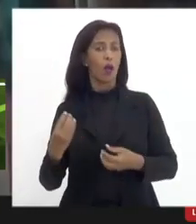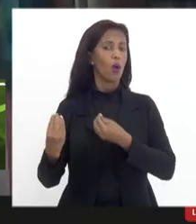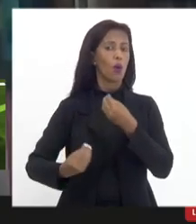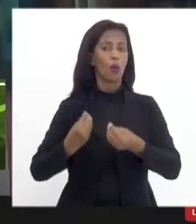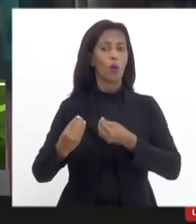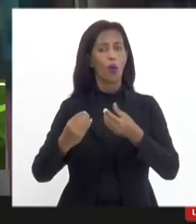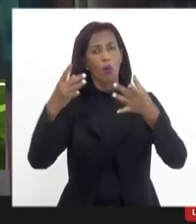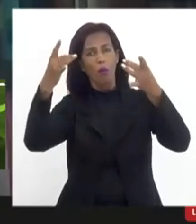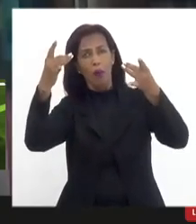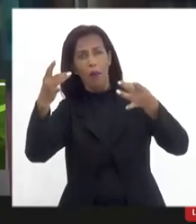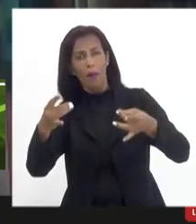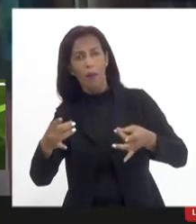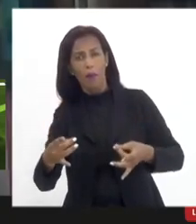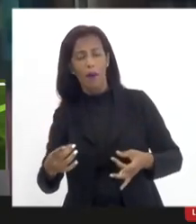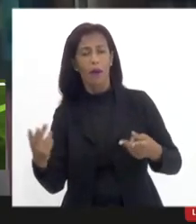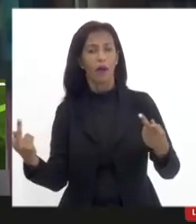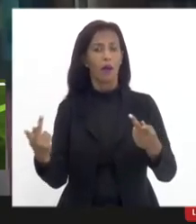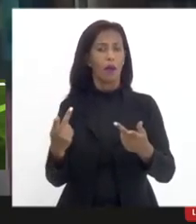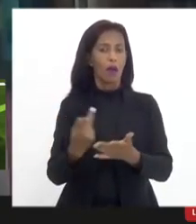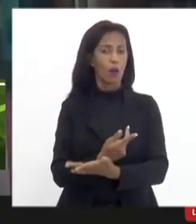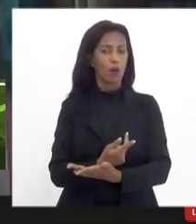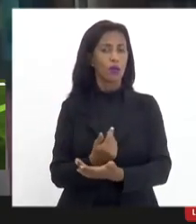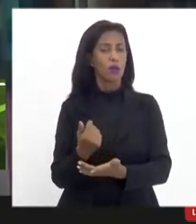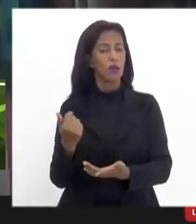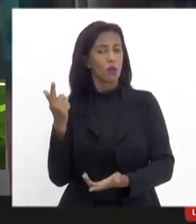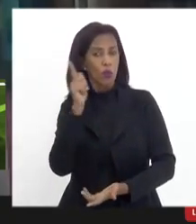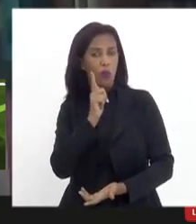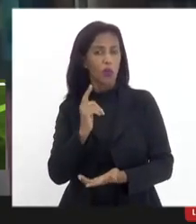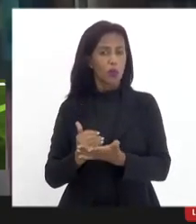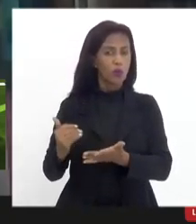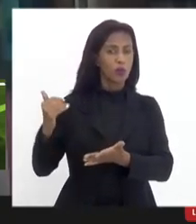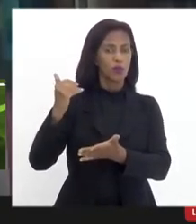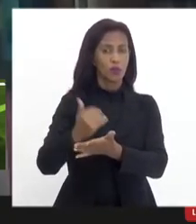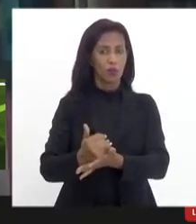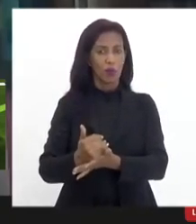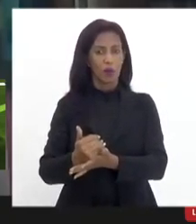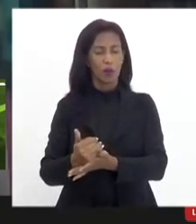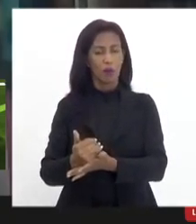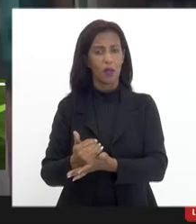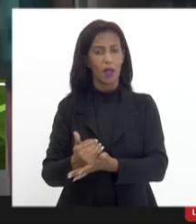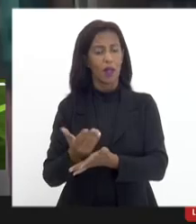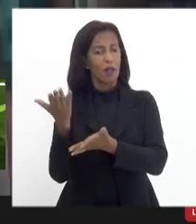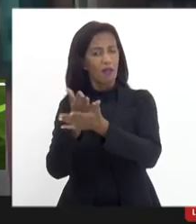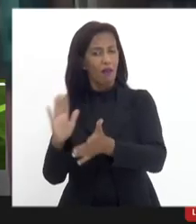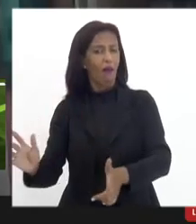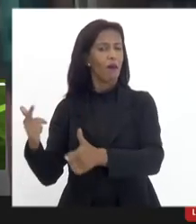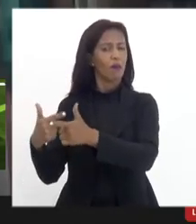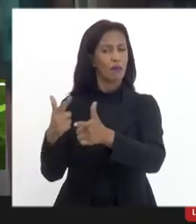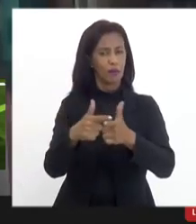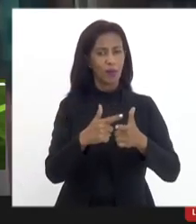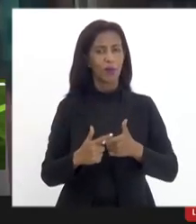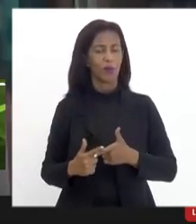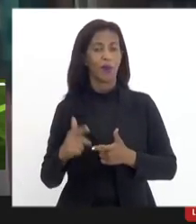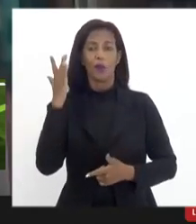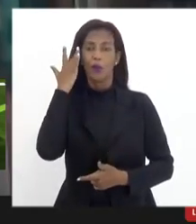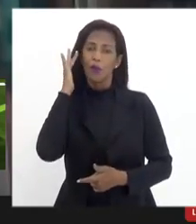isso, aquilo, e para a gente tentar superar exatamente e eliminar esse ruído. Né? Eu acho